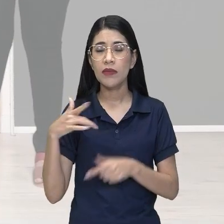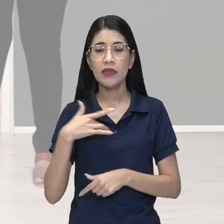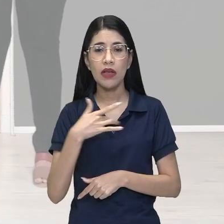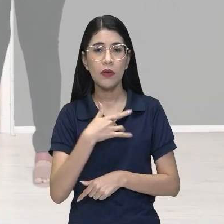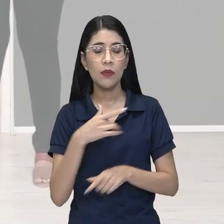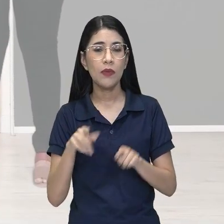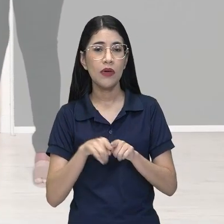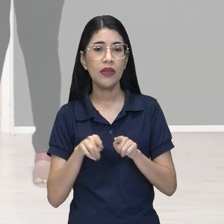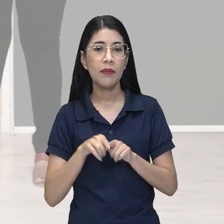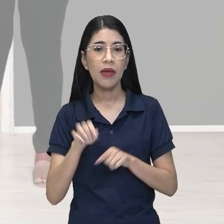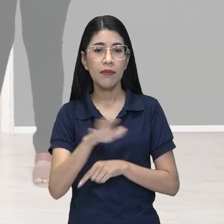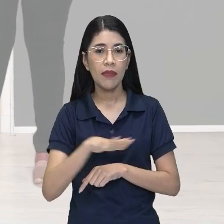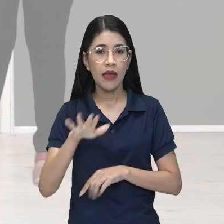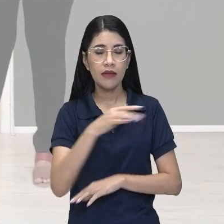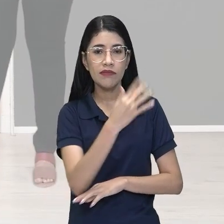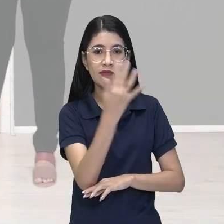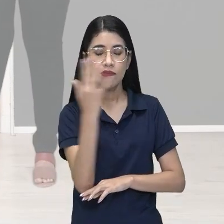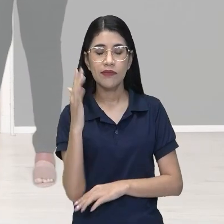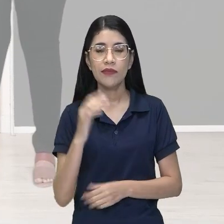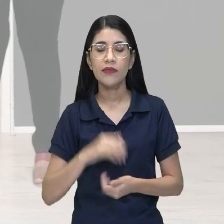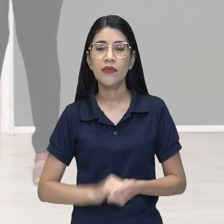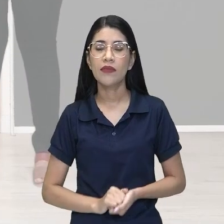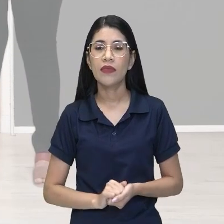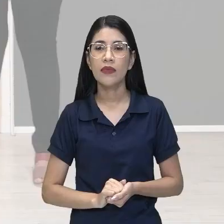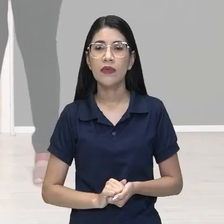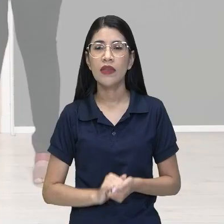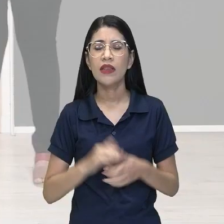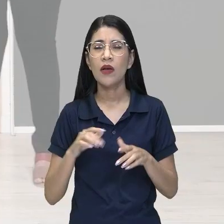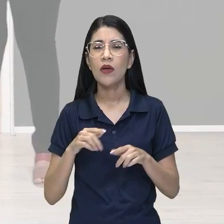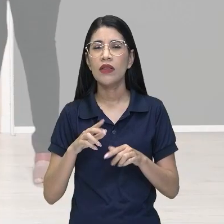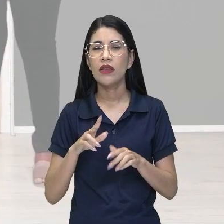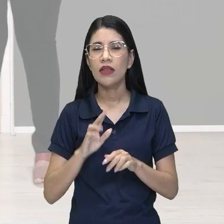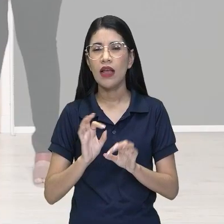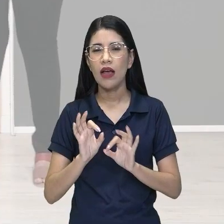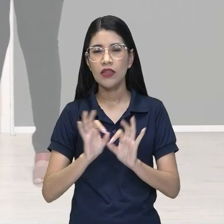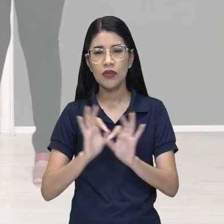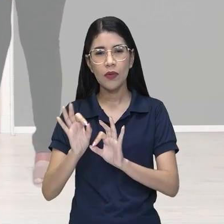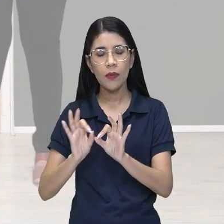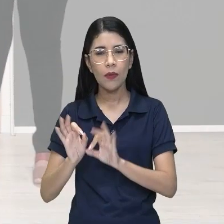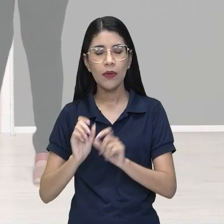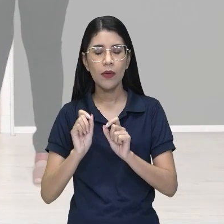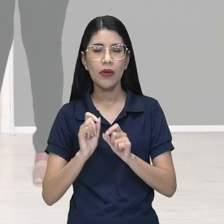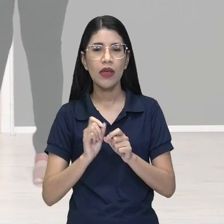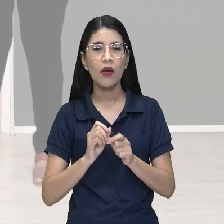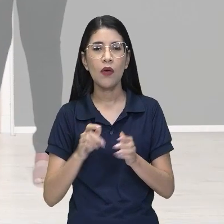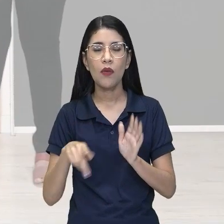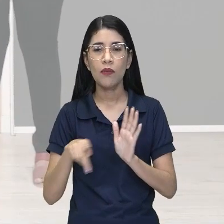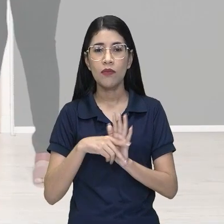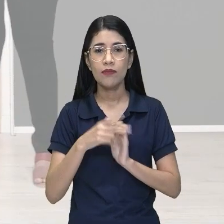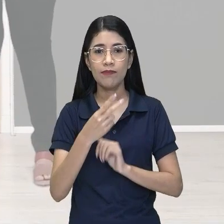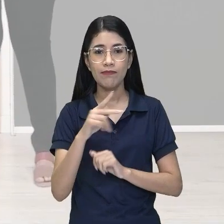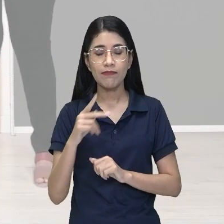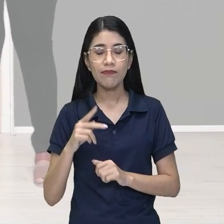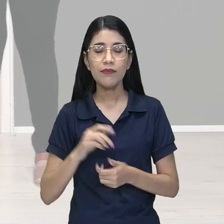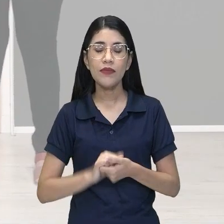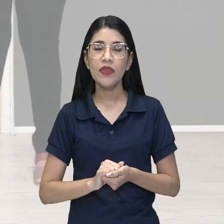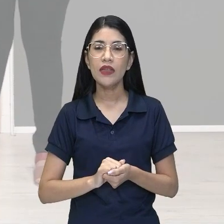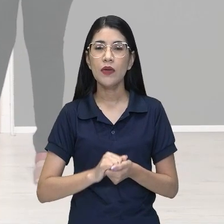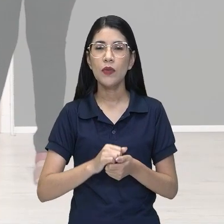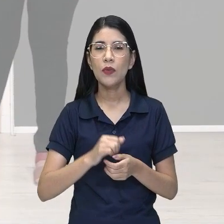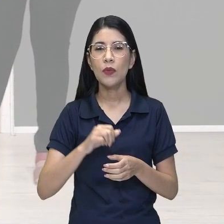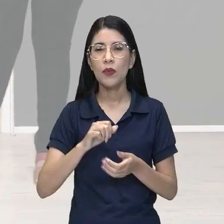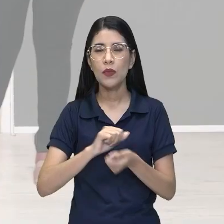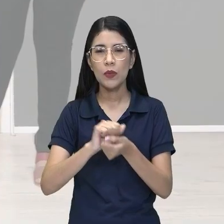meio ambiente. Quando você vai preparar o seu próprio sabão ou detergente,